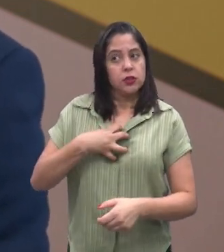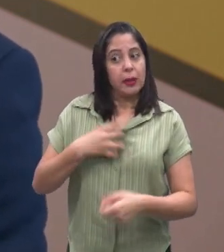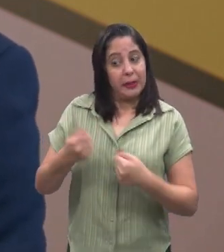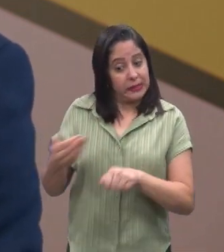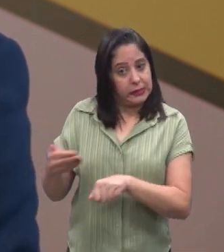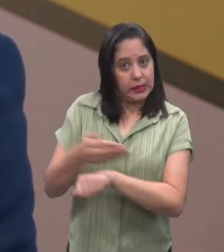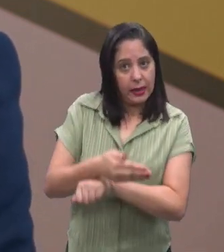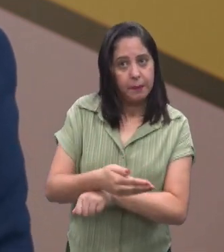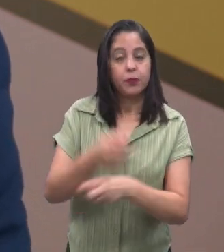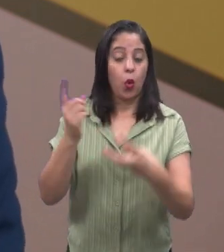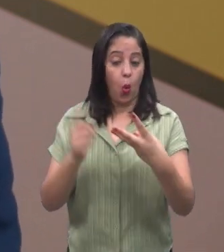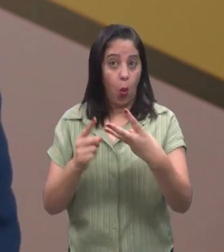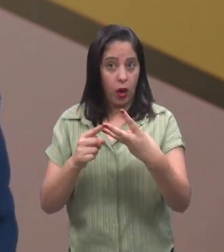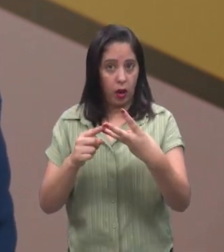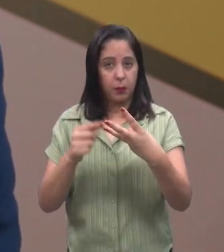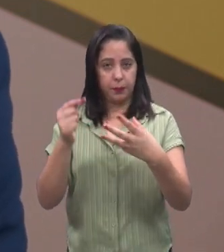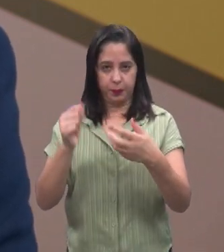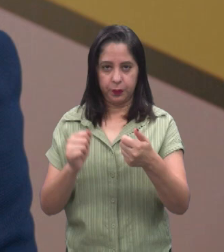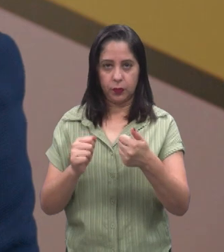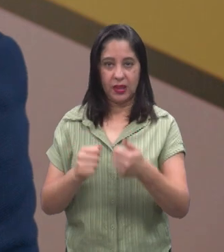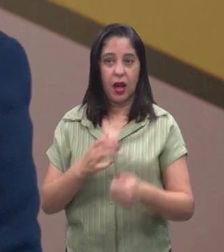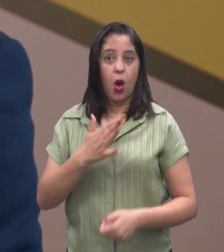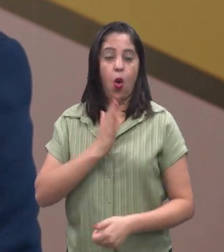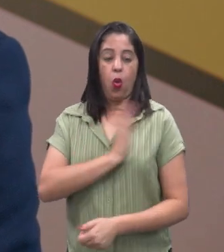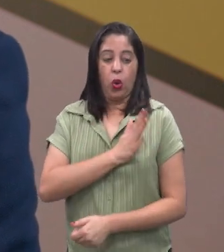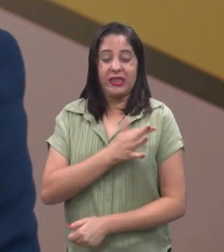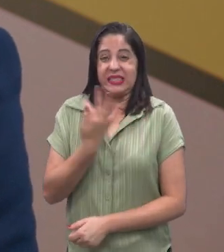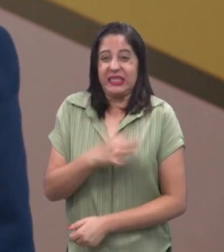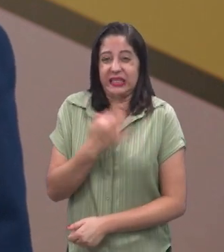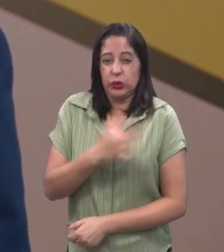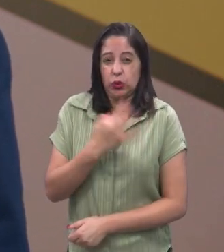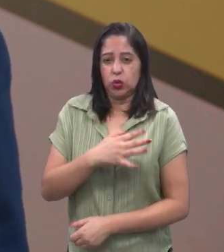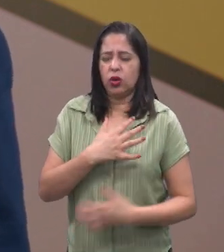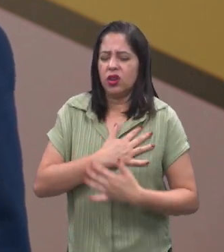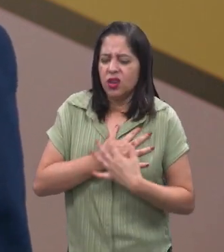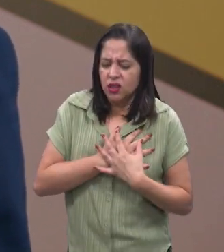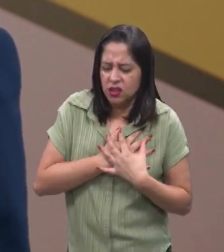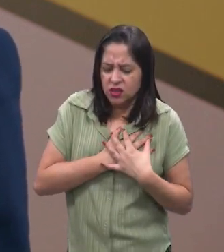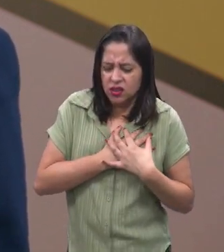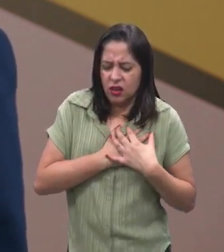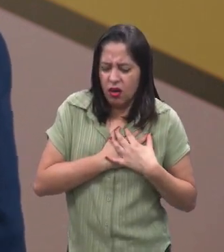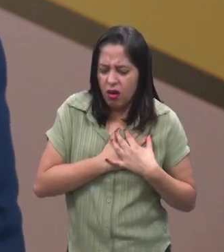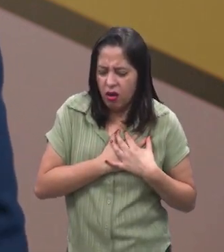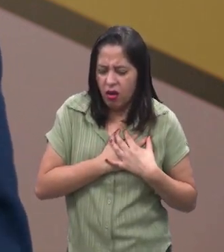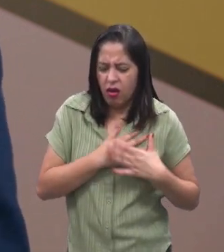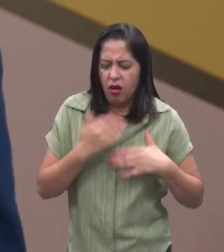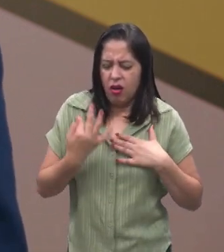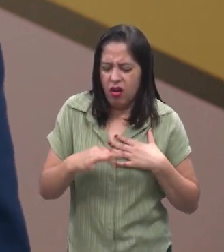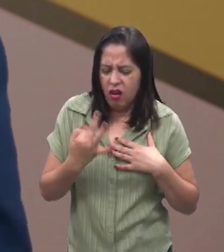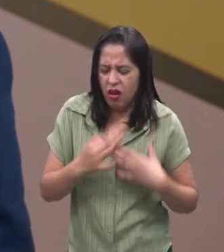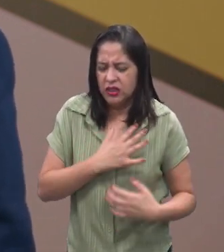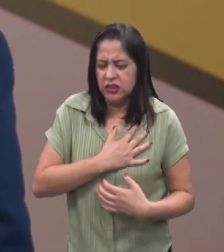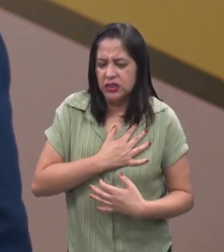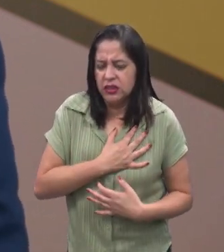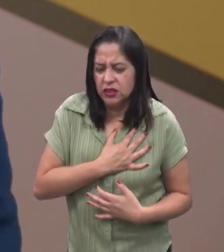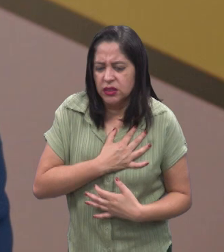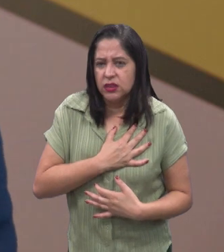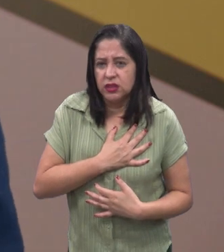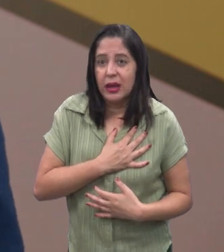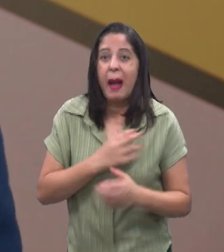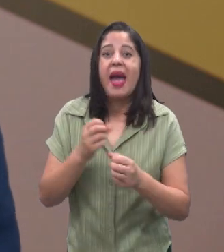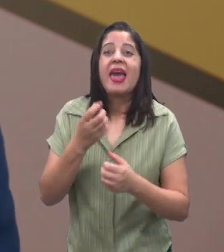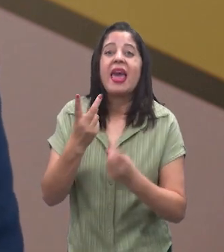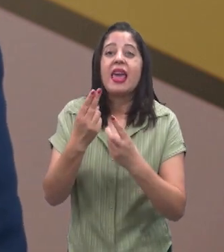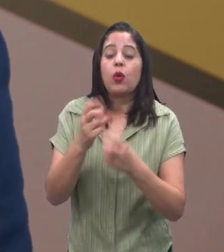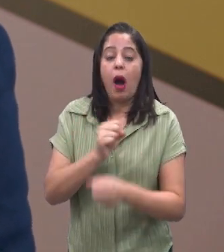vista do coração, qual seria esse sintoma? Dor no peito seria um sintoma mais assim catastrófico, digamos, do ponto de vista de infarto